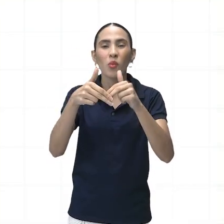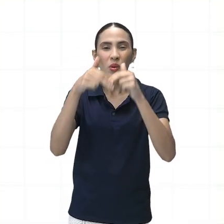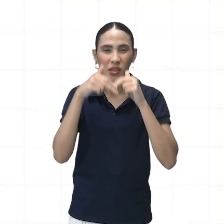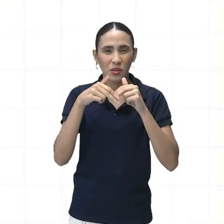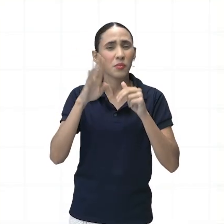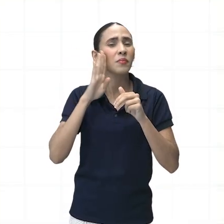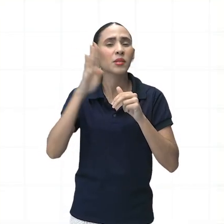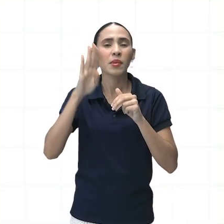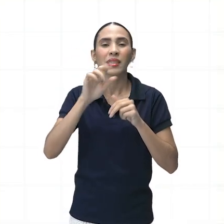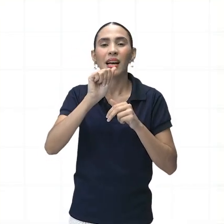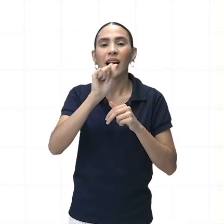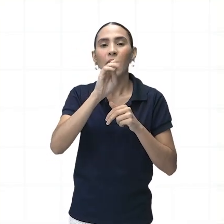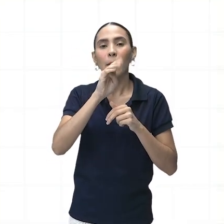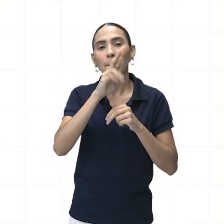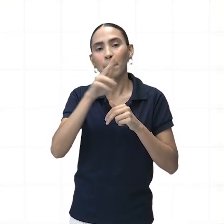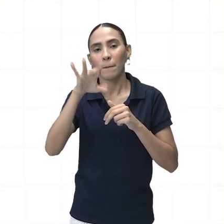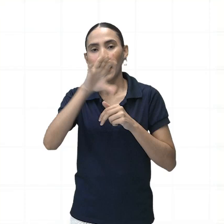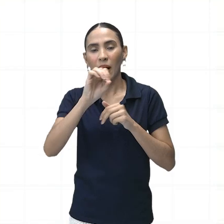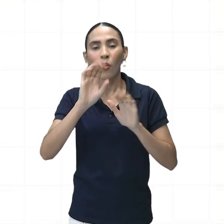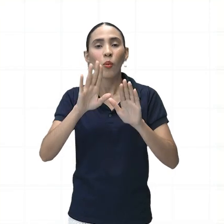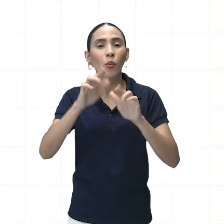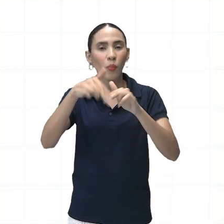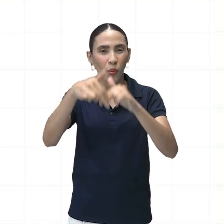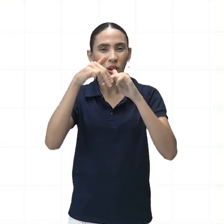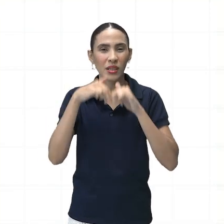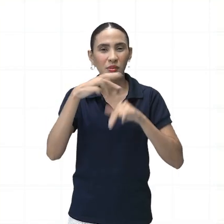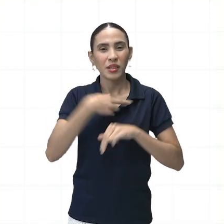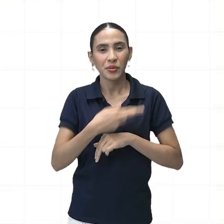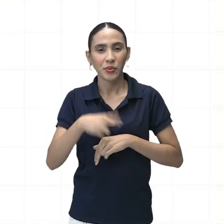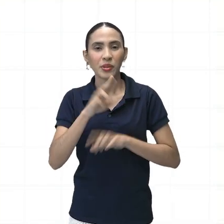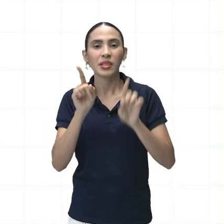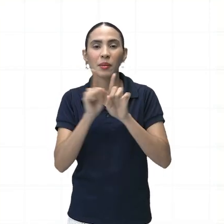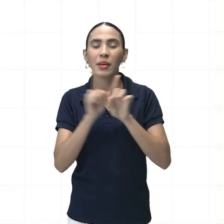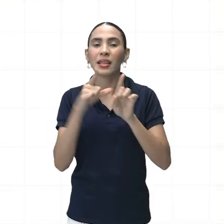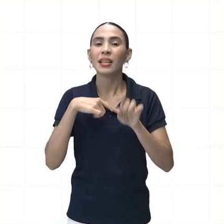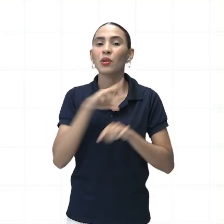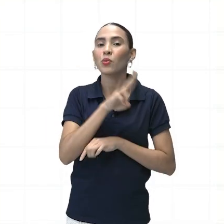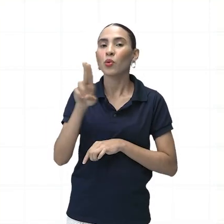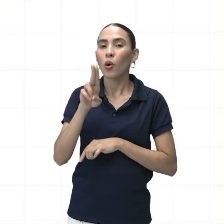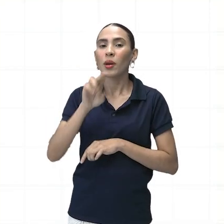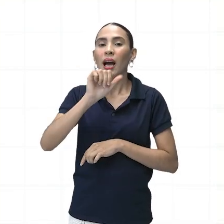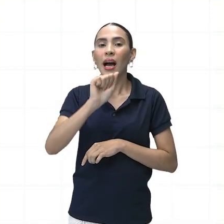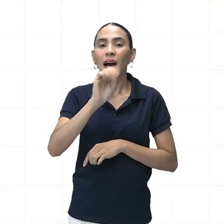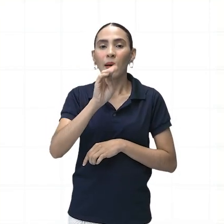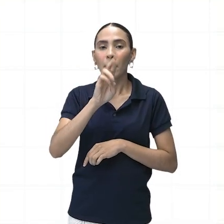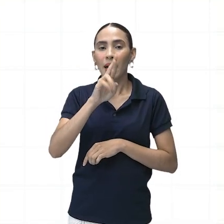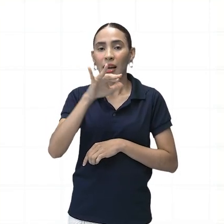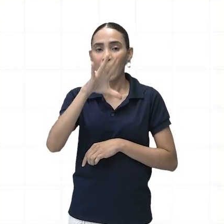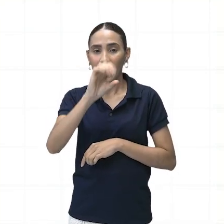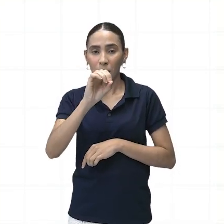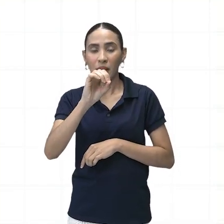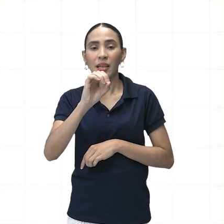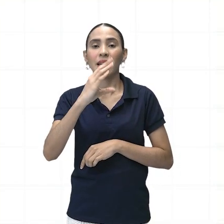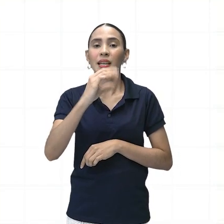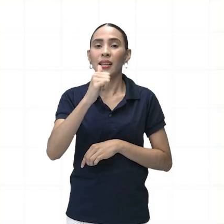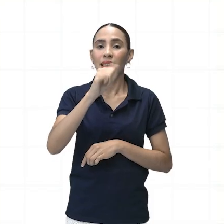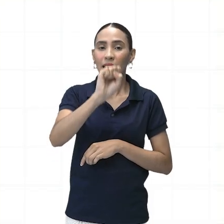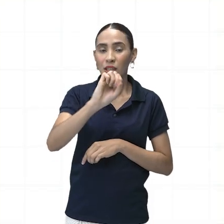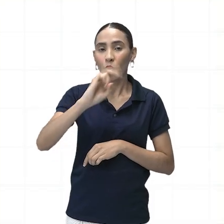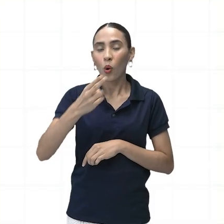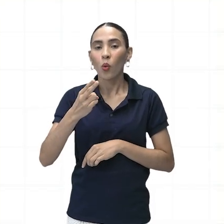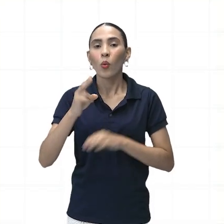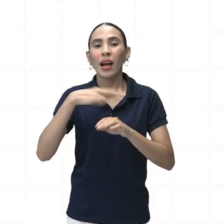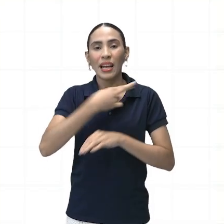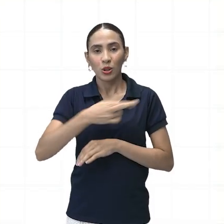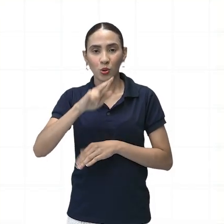causa de Abraão, tá? Por isso, essas religiões também são chamadas de abraâmicas ou religiões do livro.